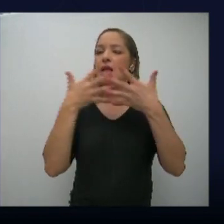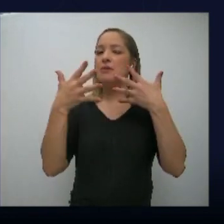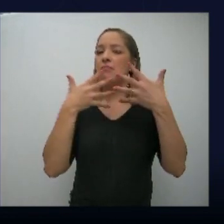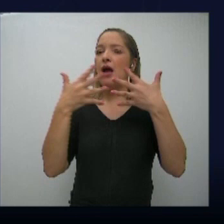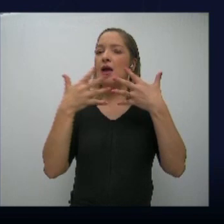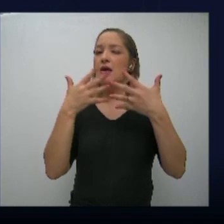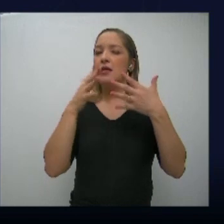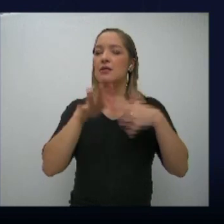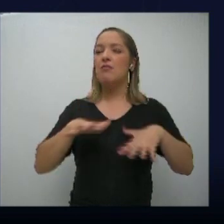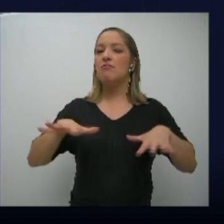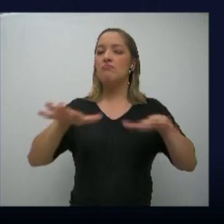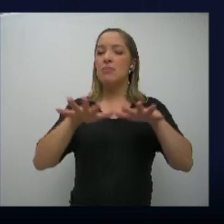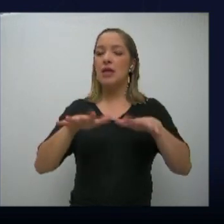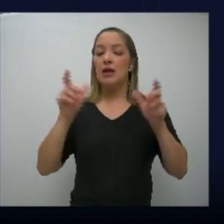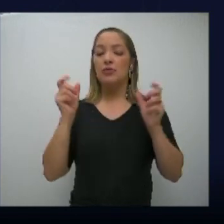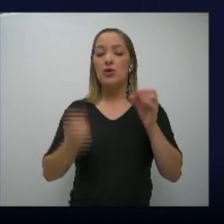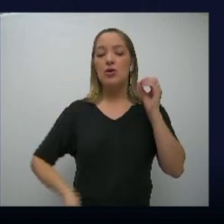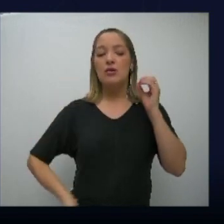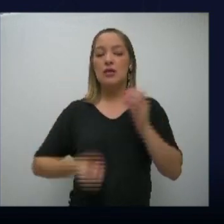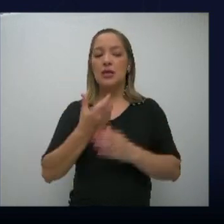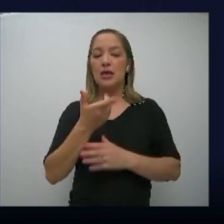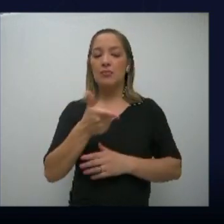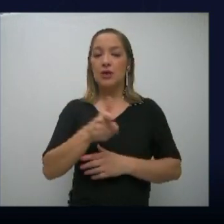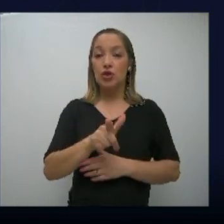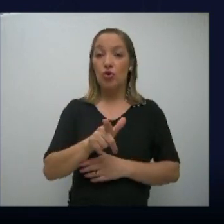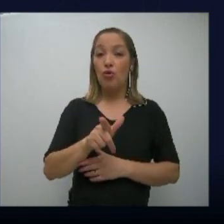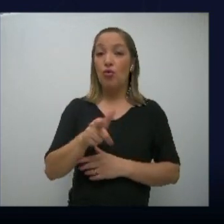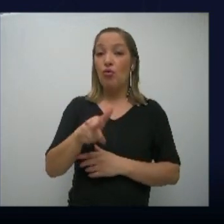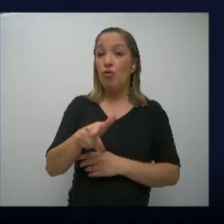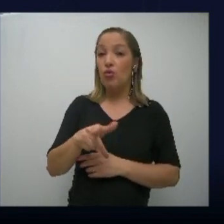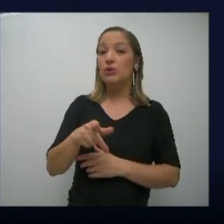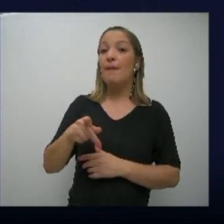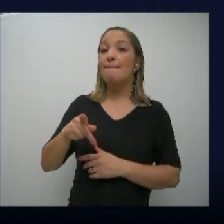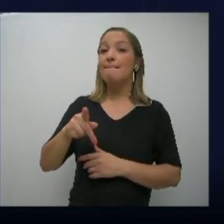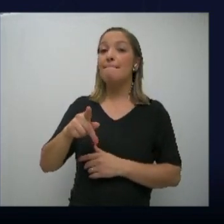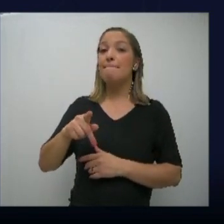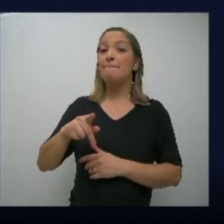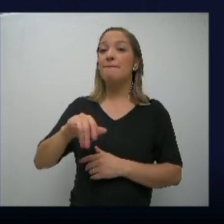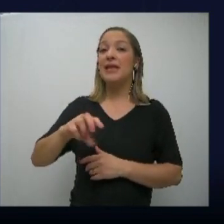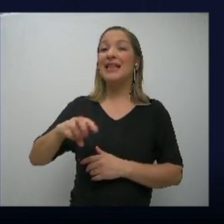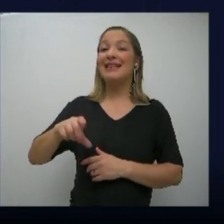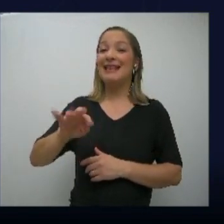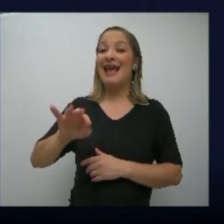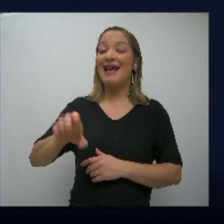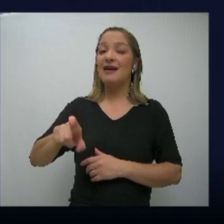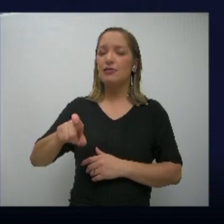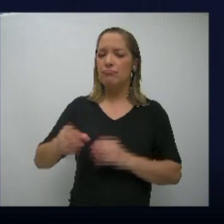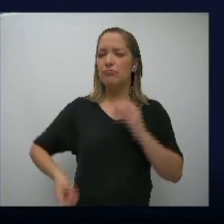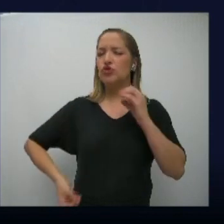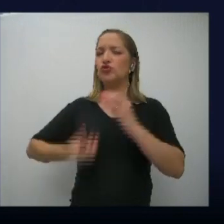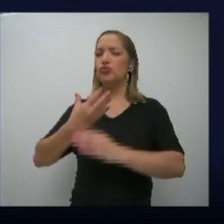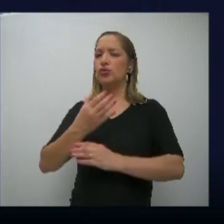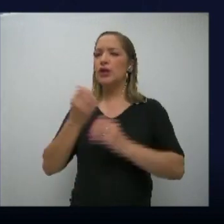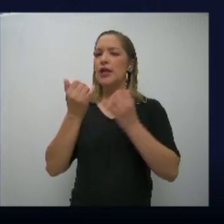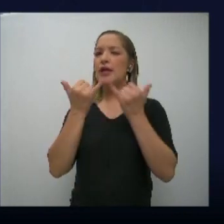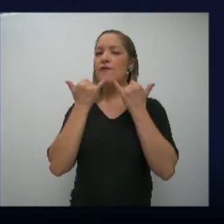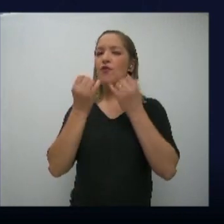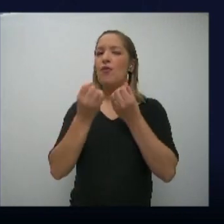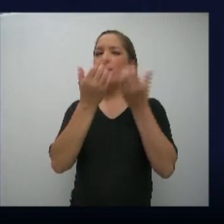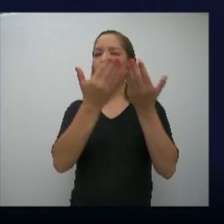mercado você criar um ambiente onde outras ideias irão surgir consigam trazer trazer informação do